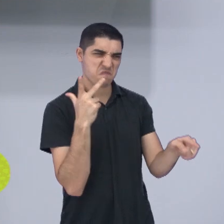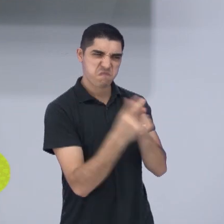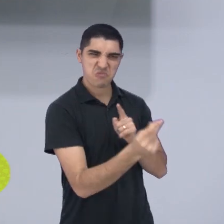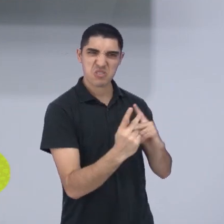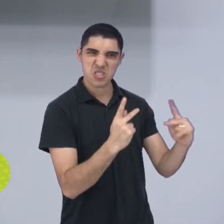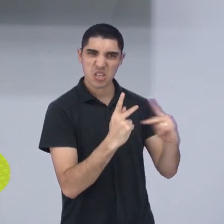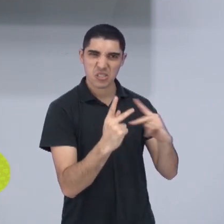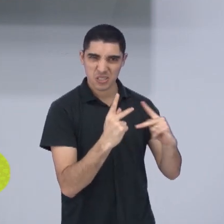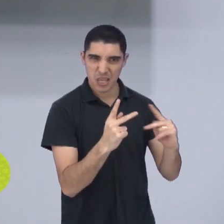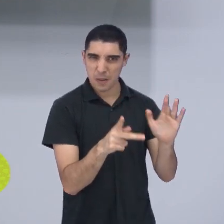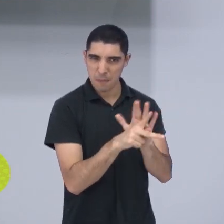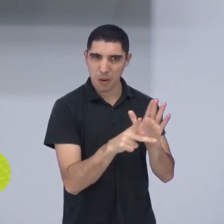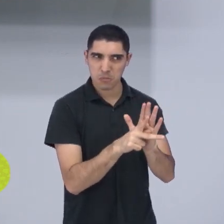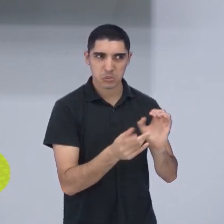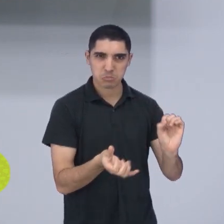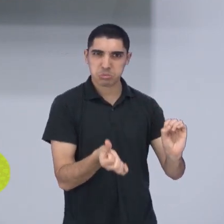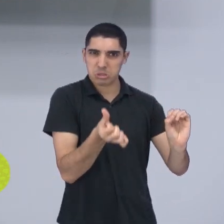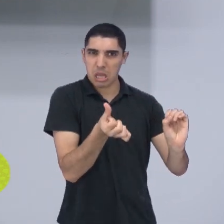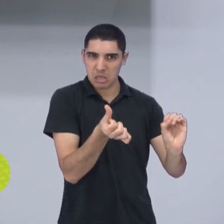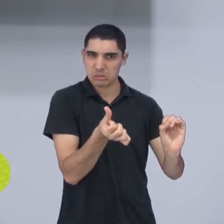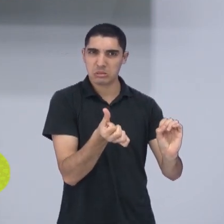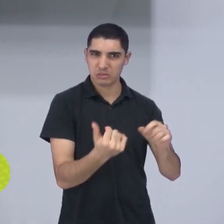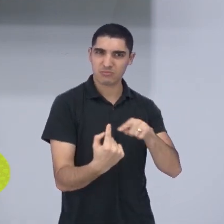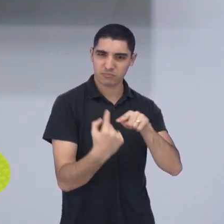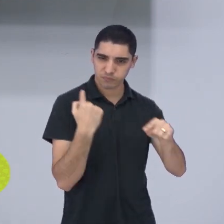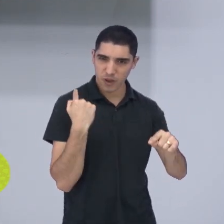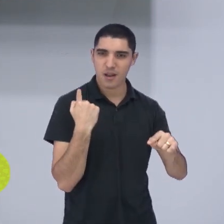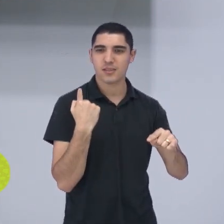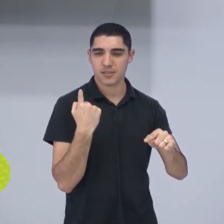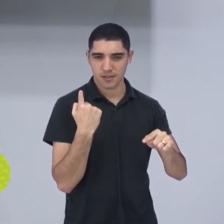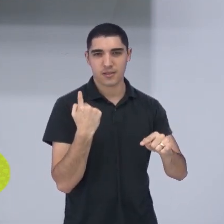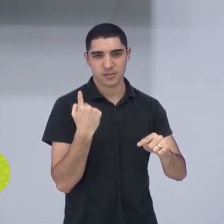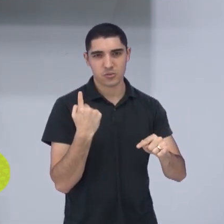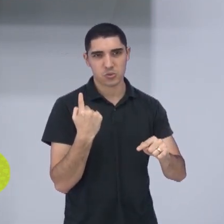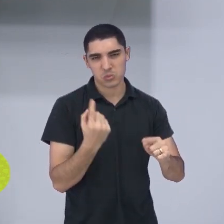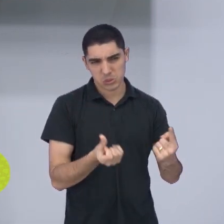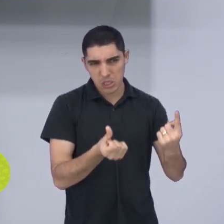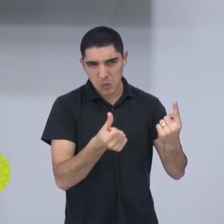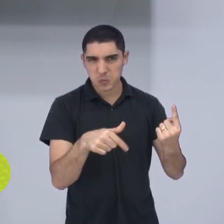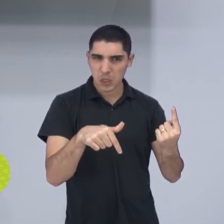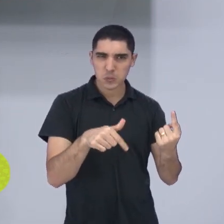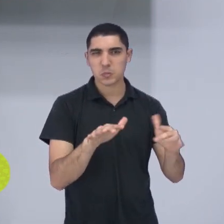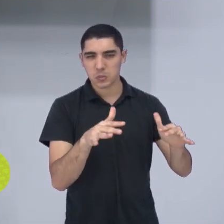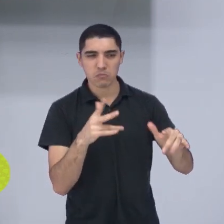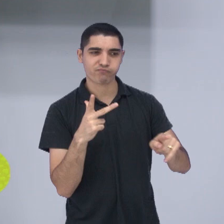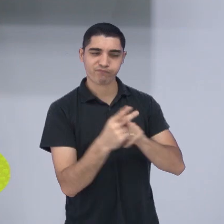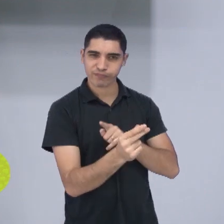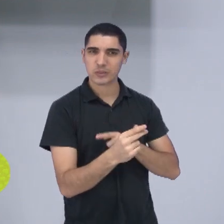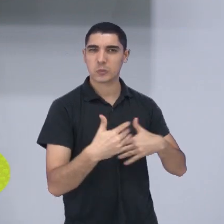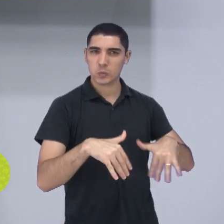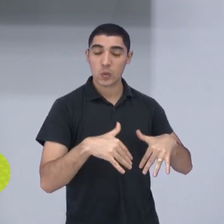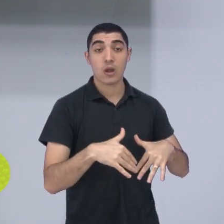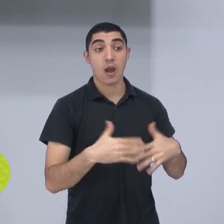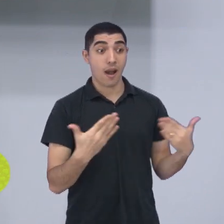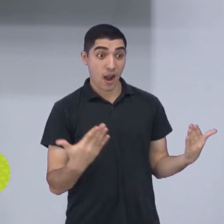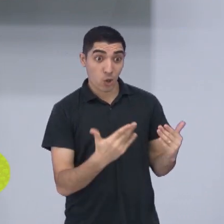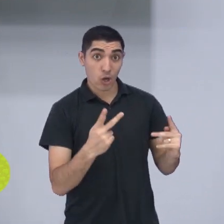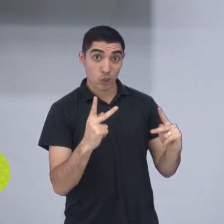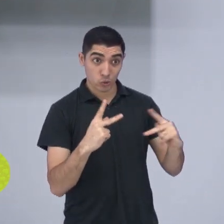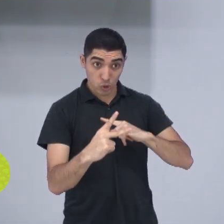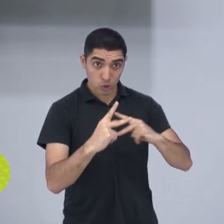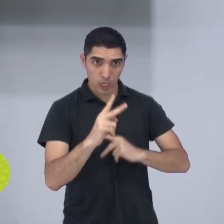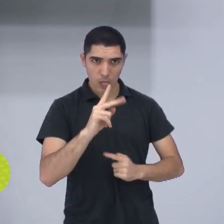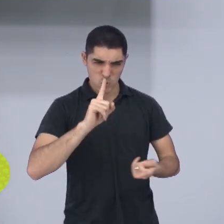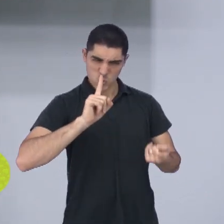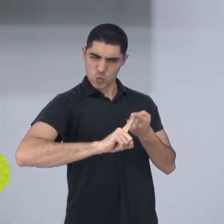José na primeira rodada, na primeira fase aí, né, no primeiro turno desse grupo. Então é importante o São José ter vencido,